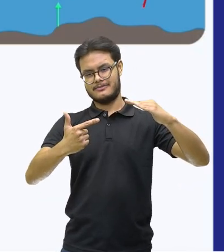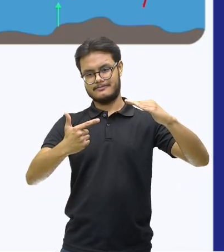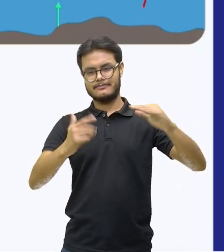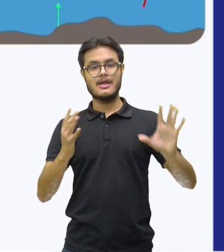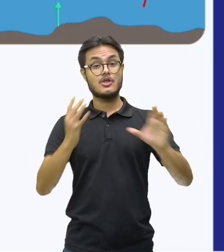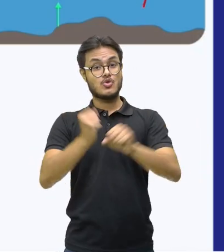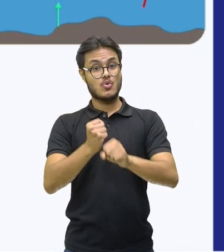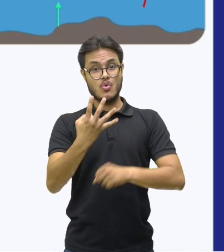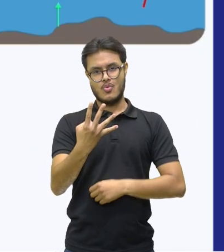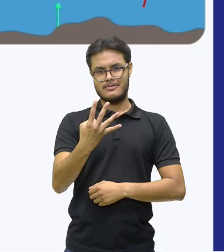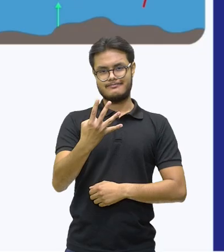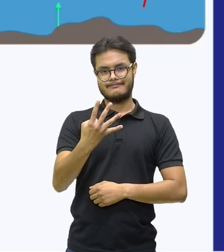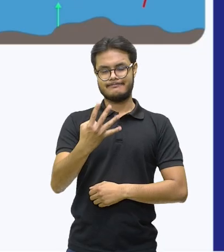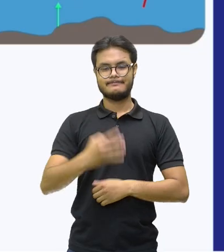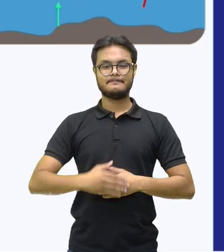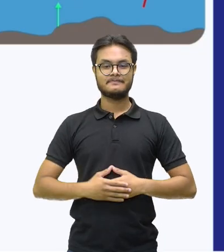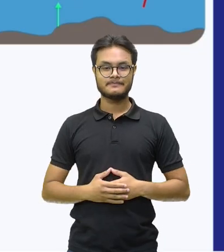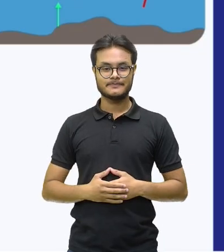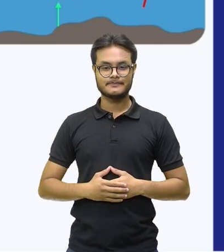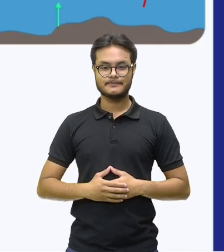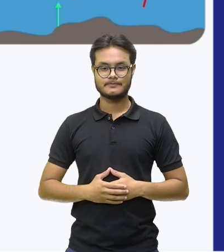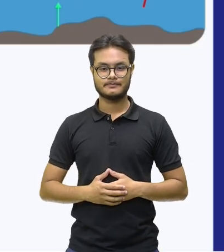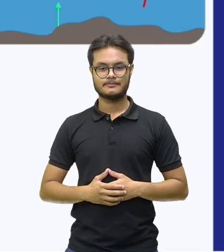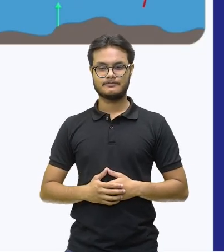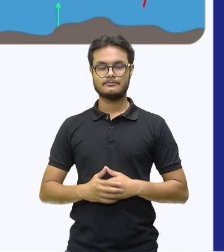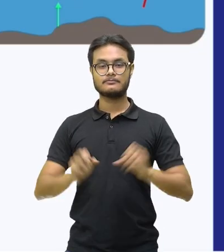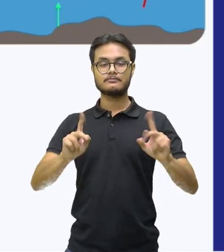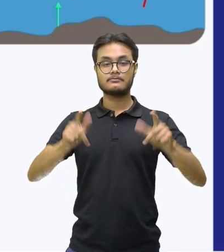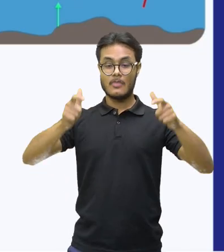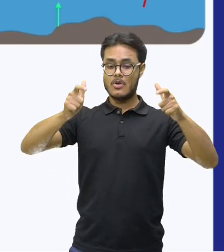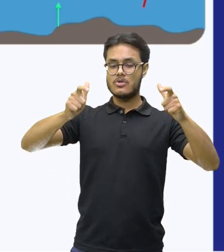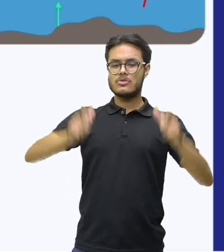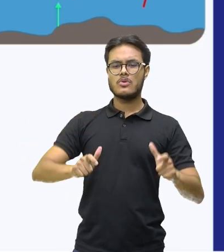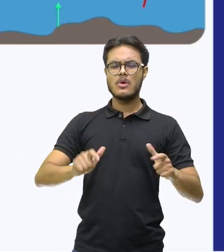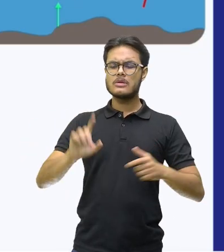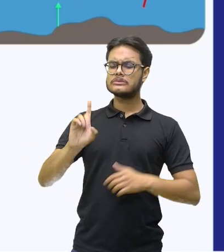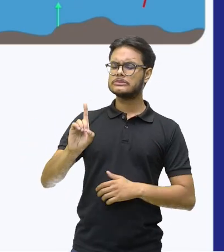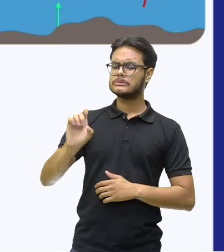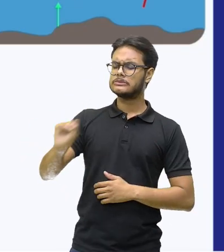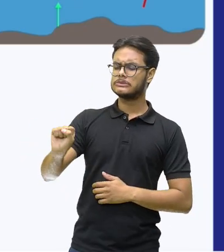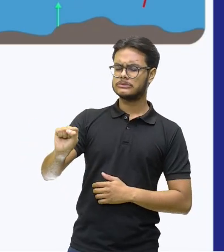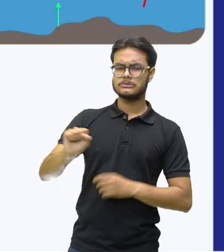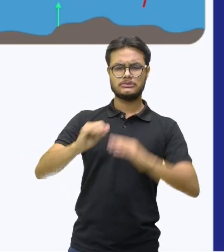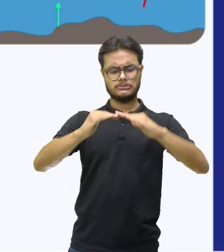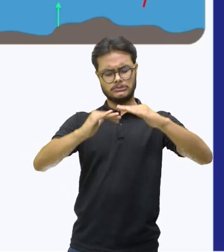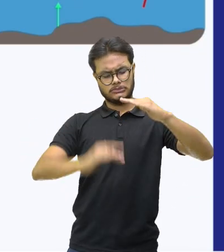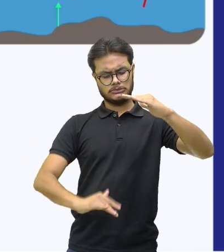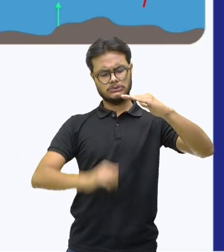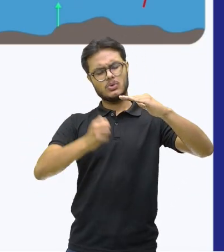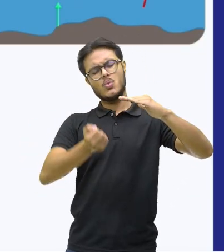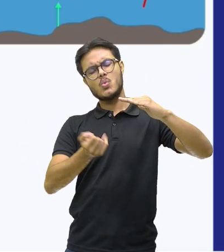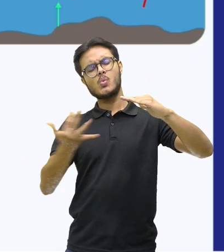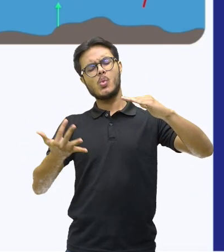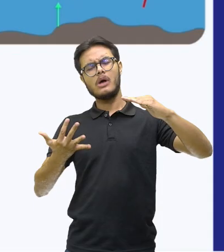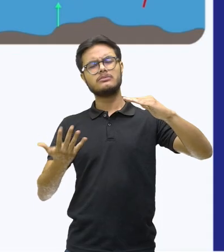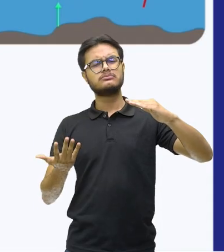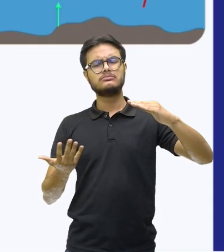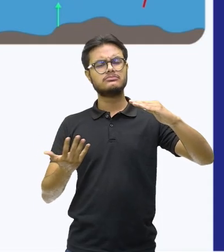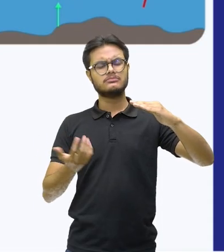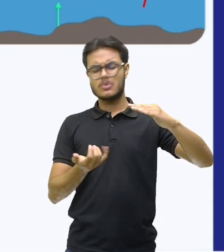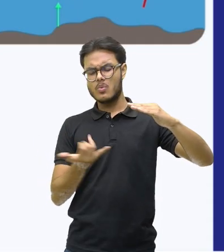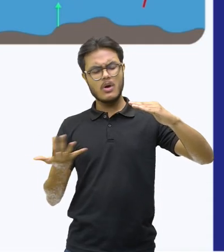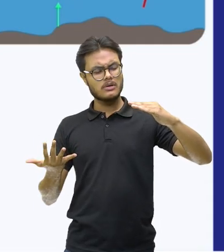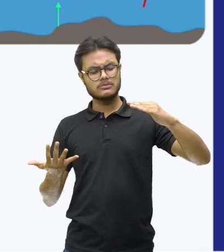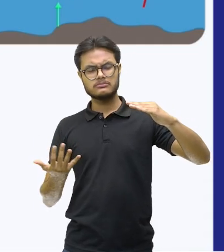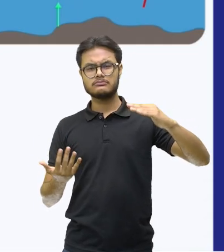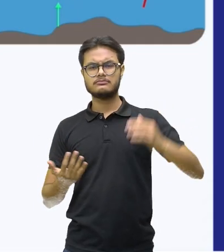saber a profundidade, basta saber o espaço ΔS percorrido pela onda sonora indo ou voltando.